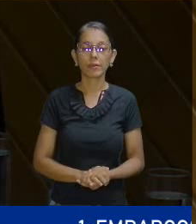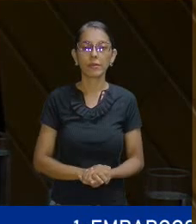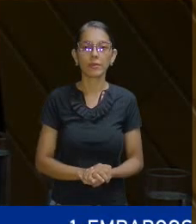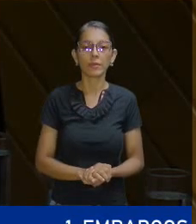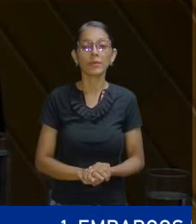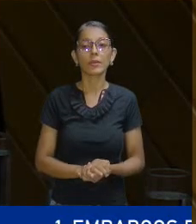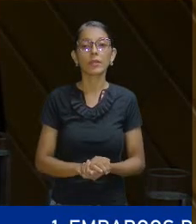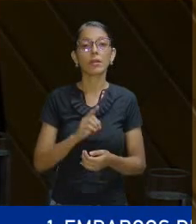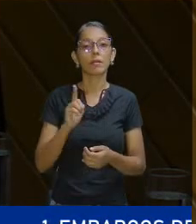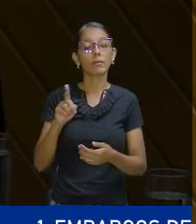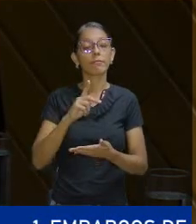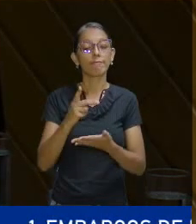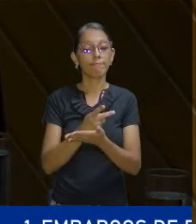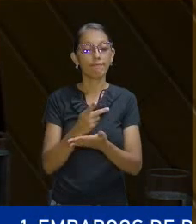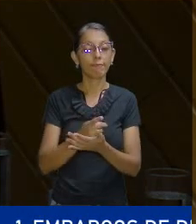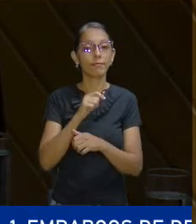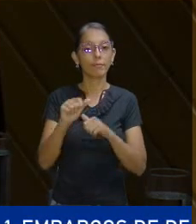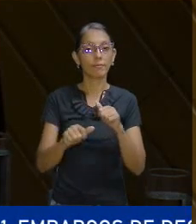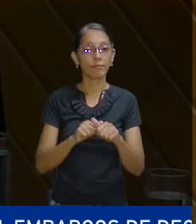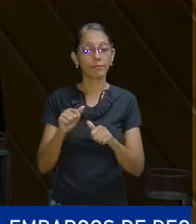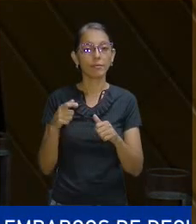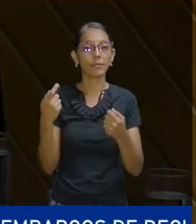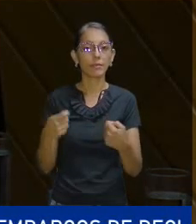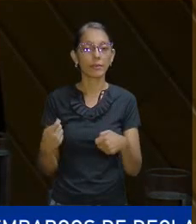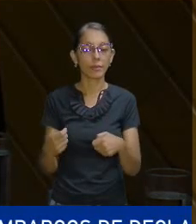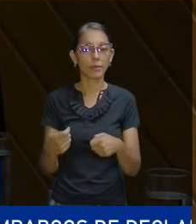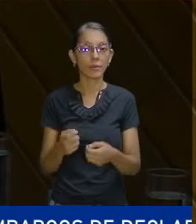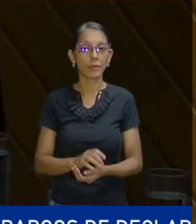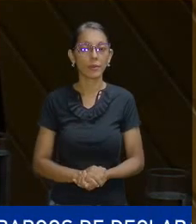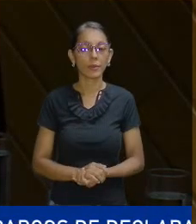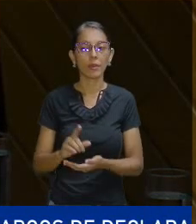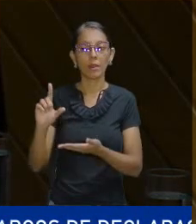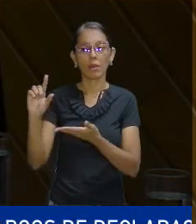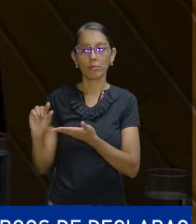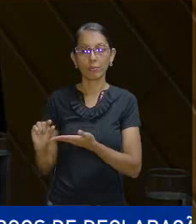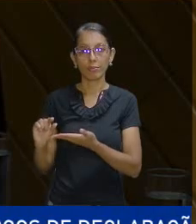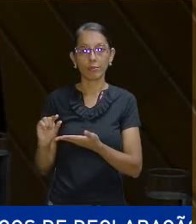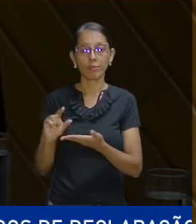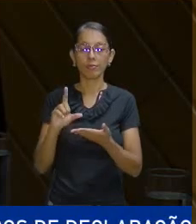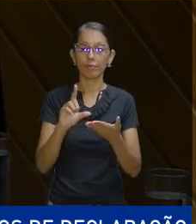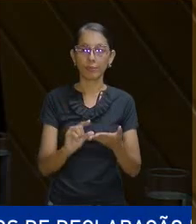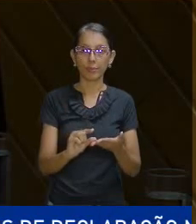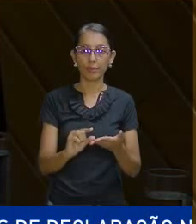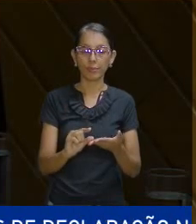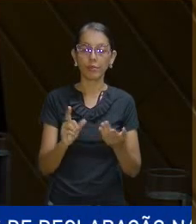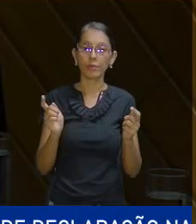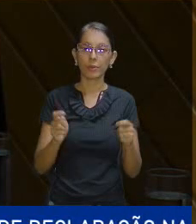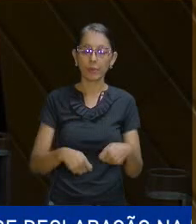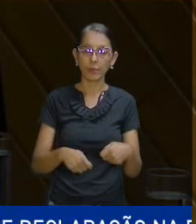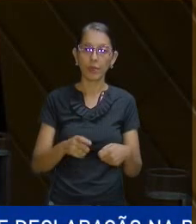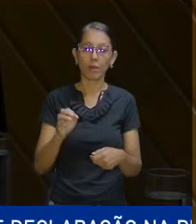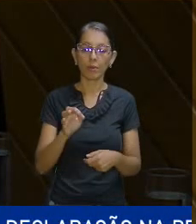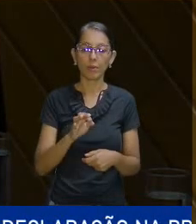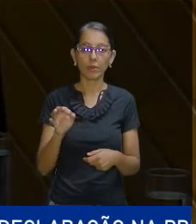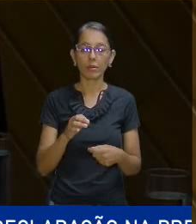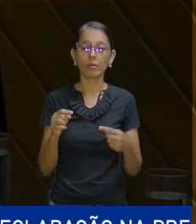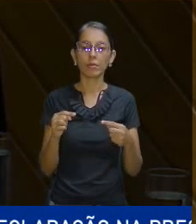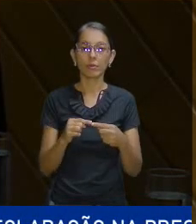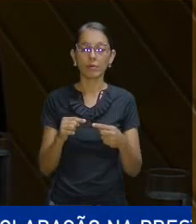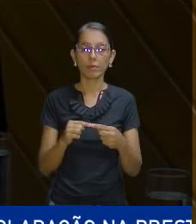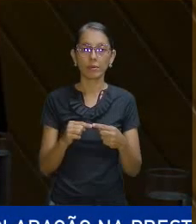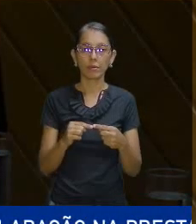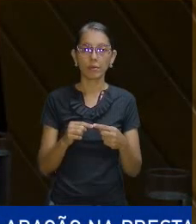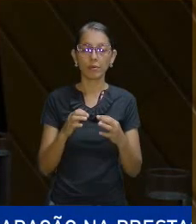de irregularidades que representem valor absoluto diminuto, até 1.000 UFIRs, ou percentual inexpressivo,